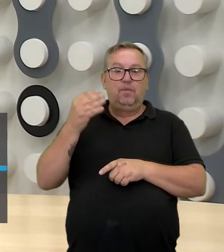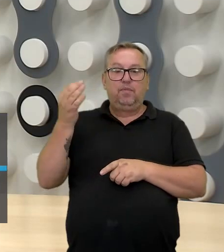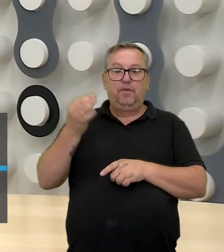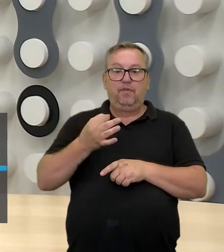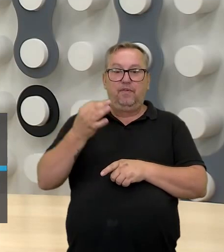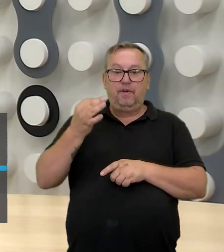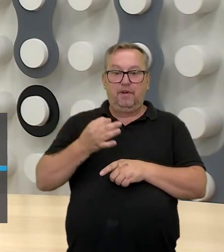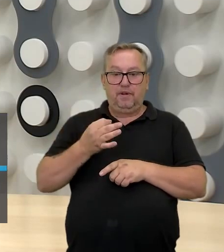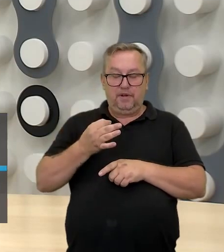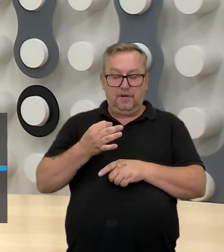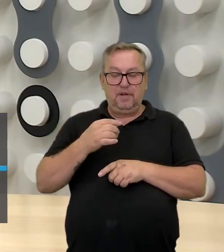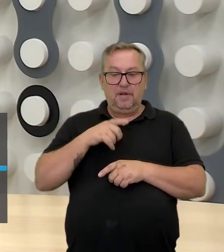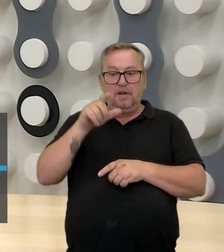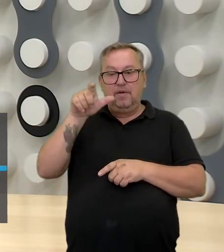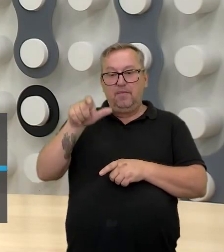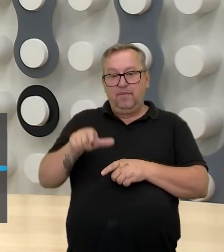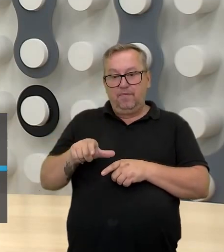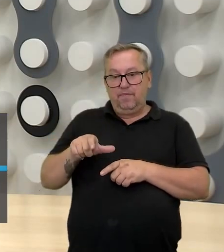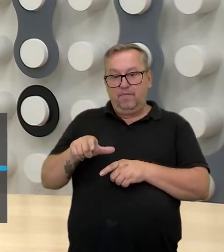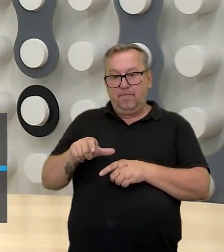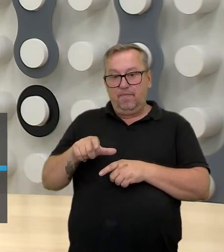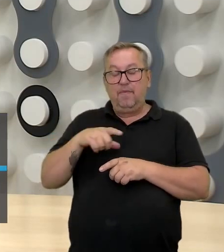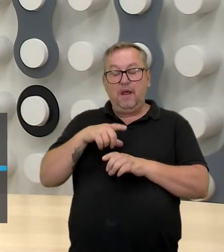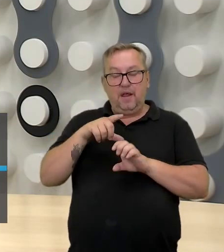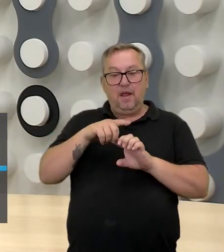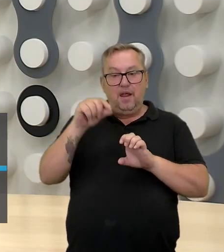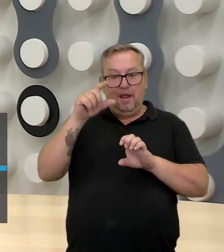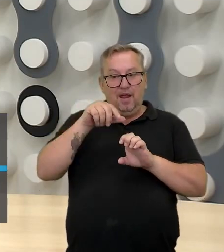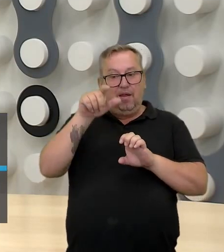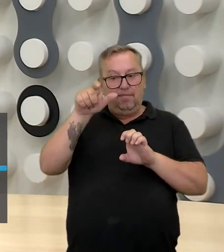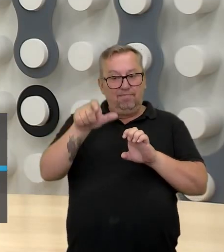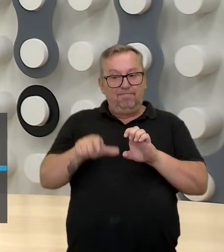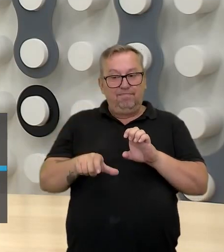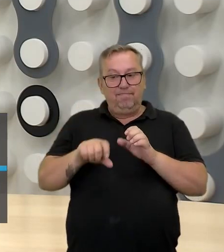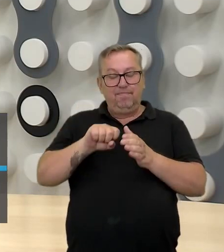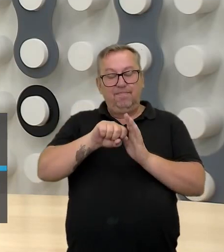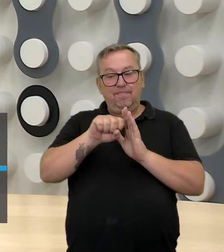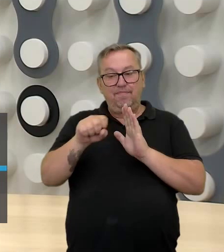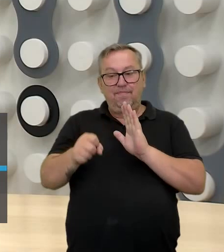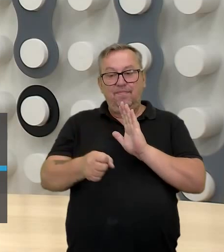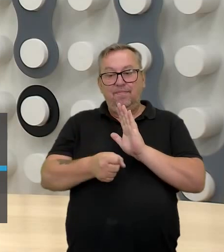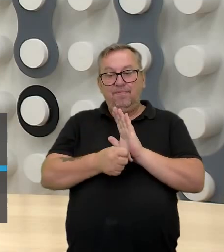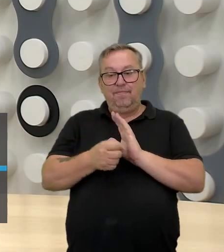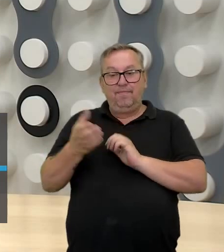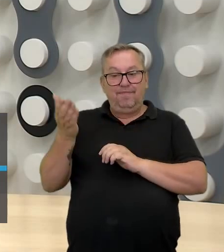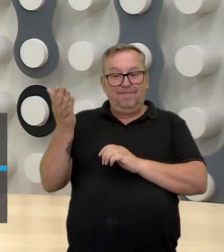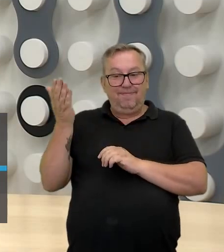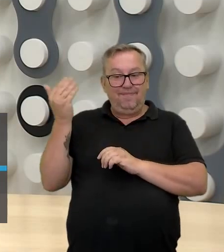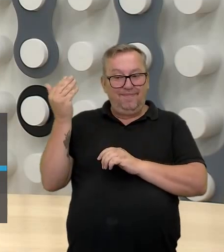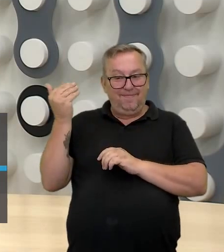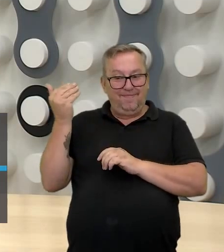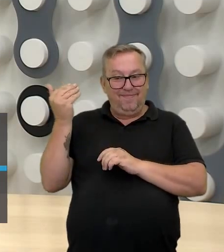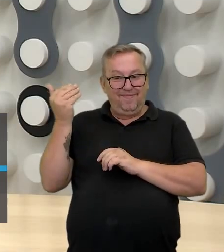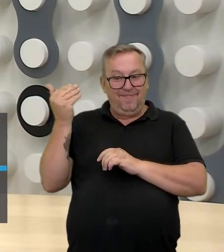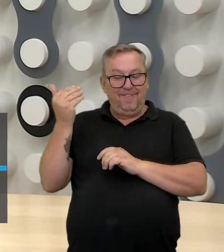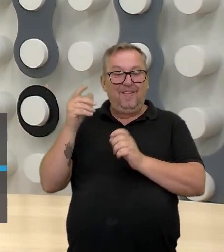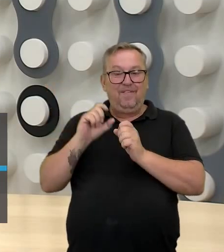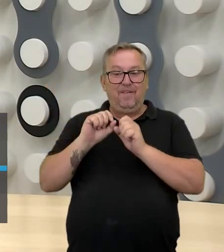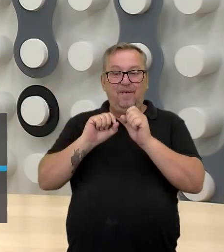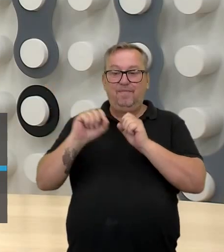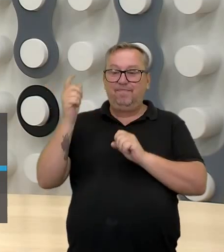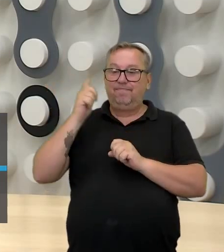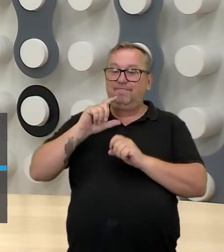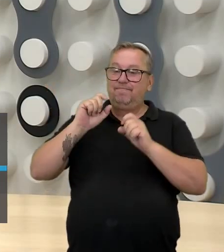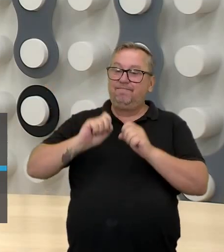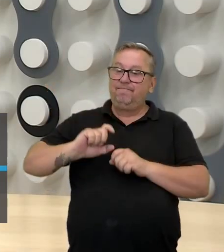futuro muito grande dessas pessoas, nesses empreendedores lá do século passado que fizeram com que elas crescessem e